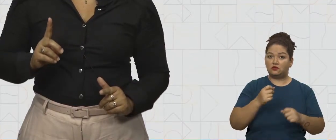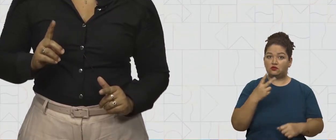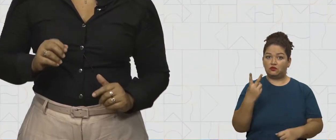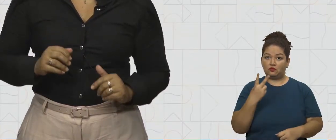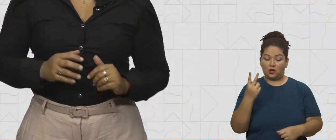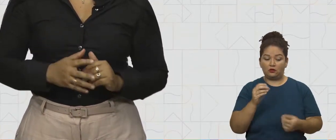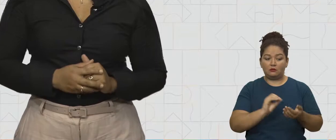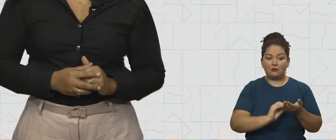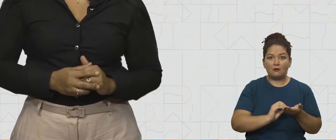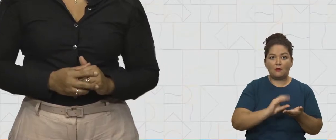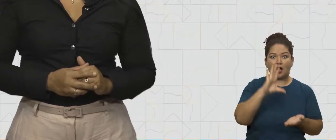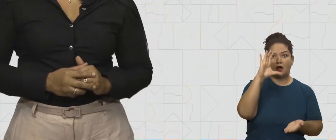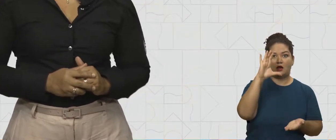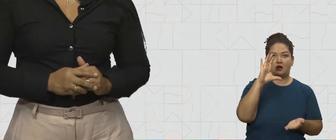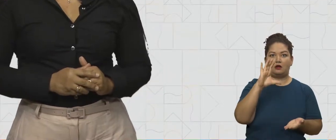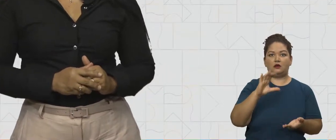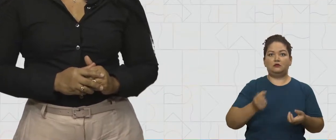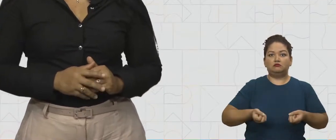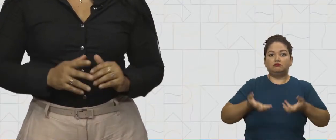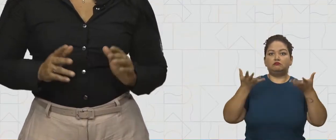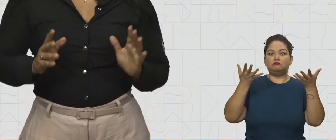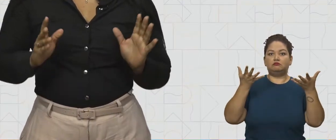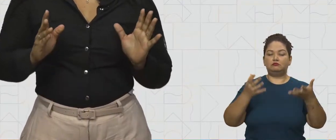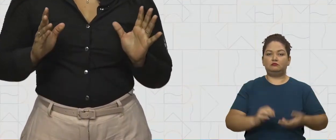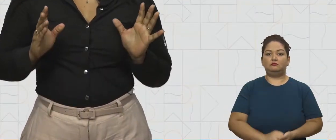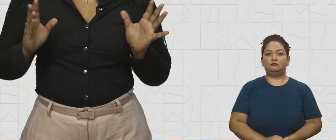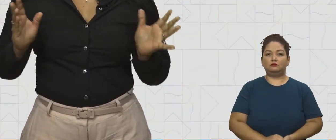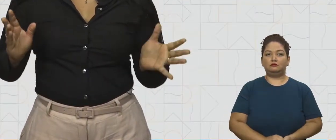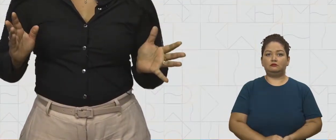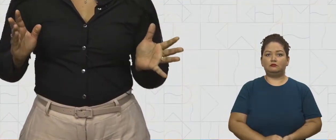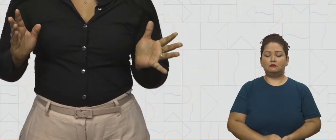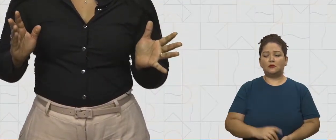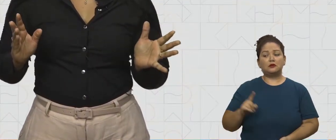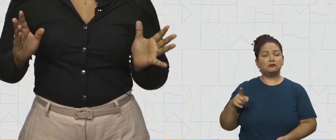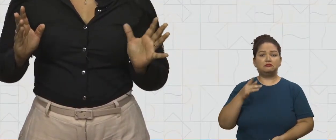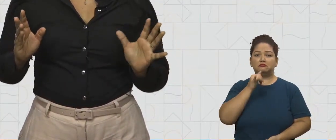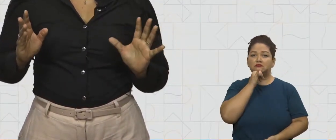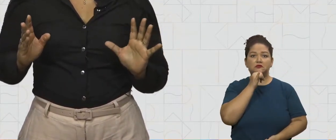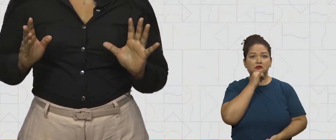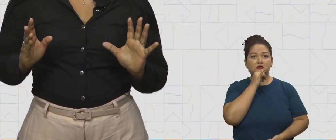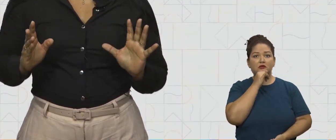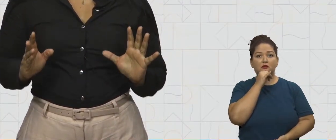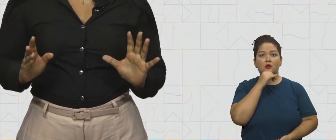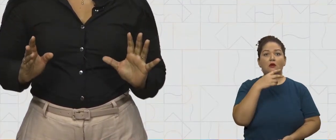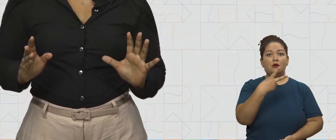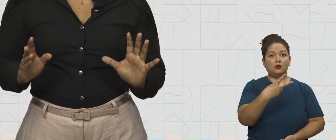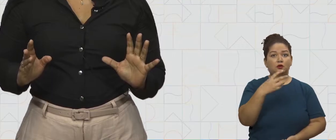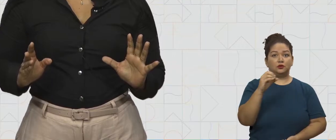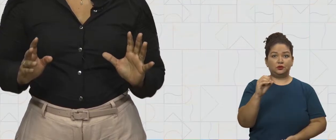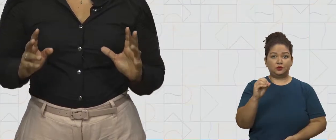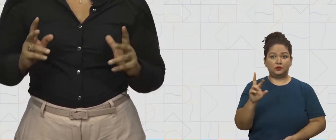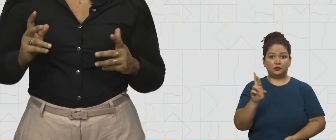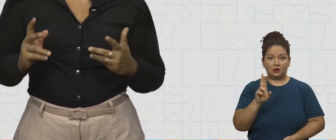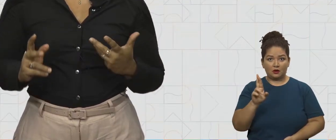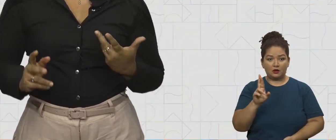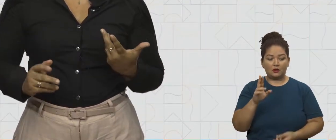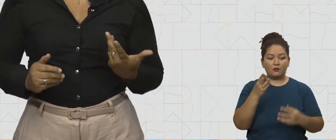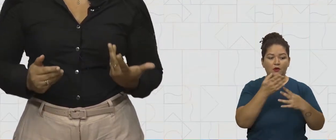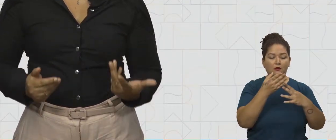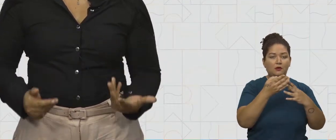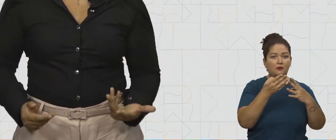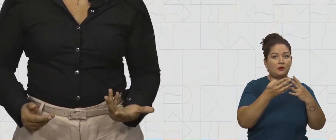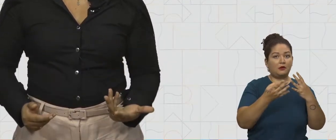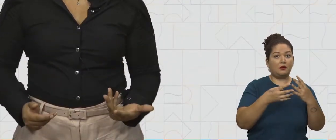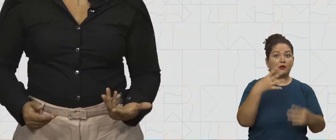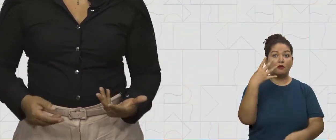valor do produto. Neste caso, não houve. O brinquedo de R$200 foi parcelado